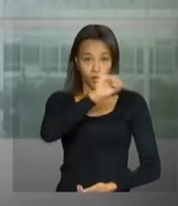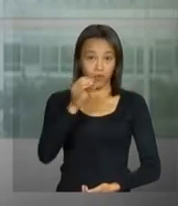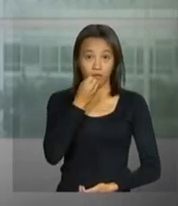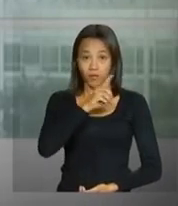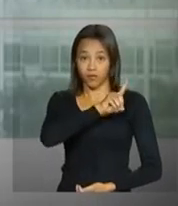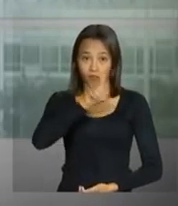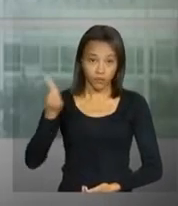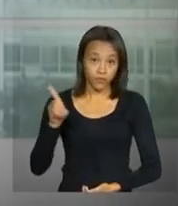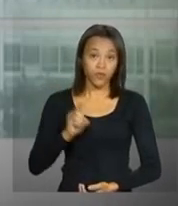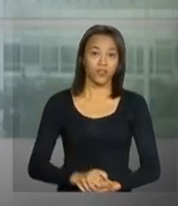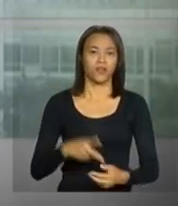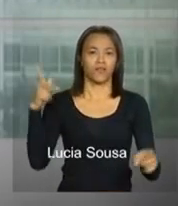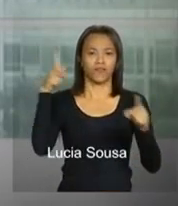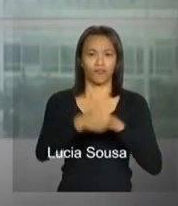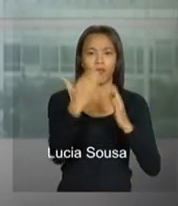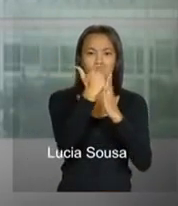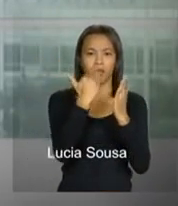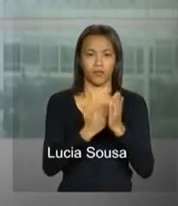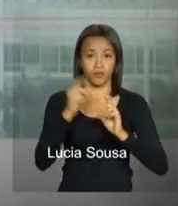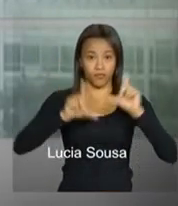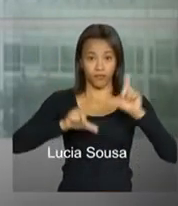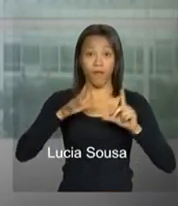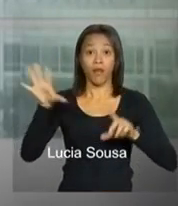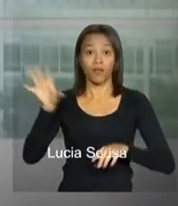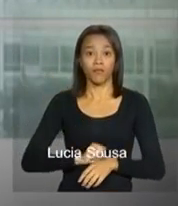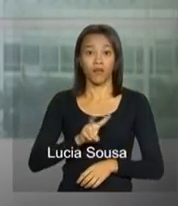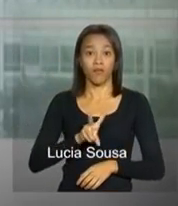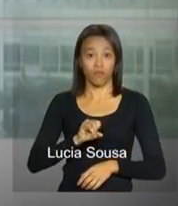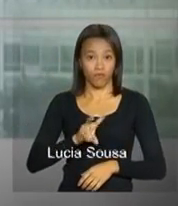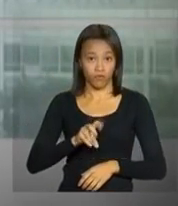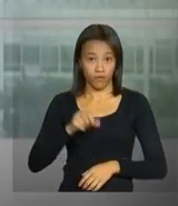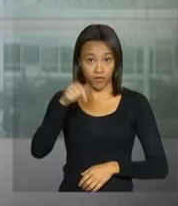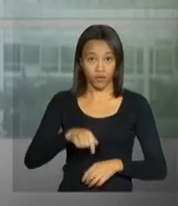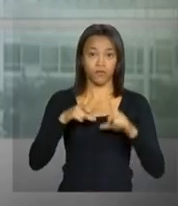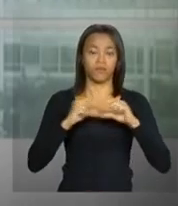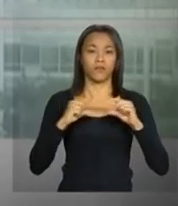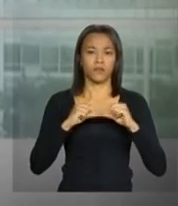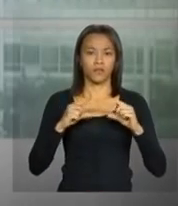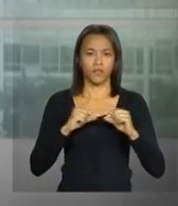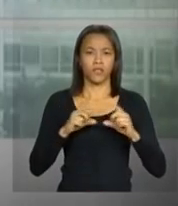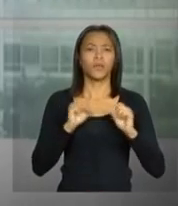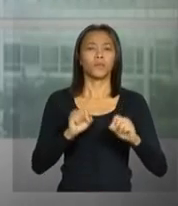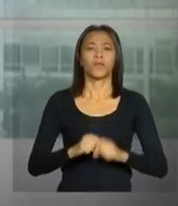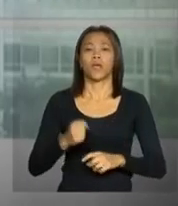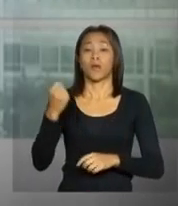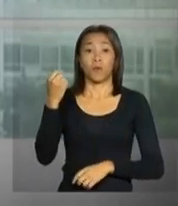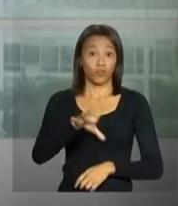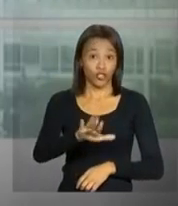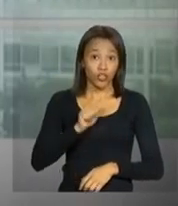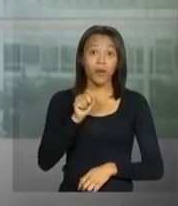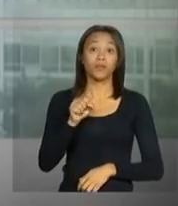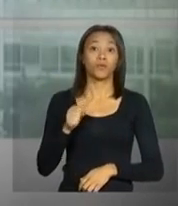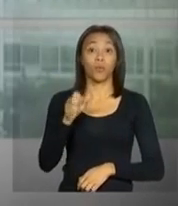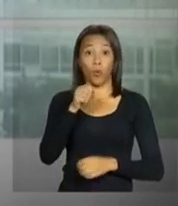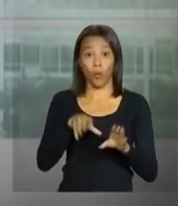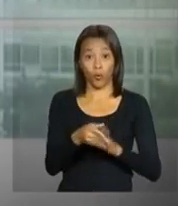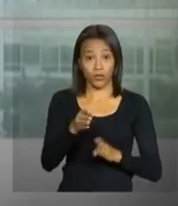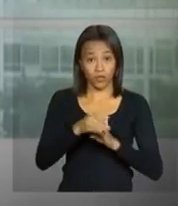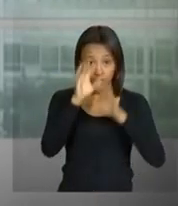Ah, bom dia. Interrompemos a programação para transmitir ao vivo de Brasília a chamada pública do Conselho Nacional